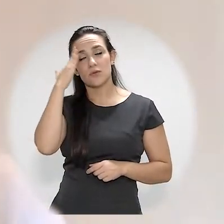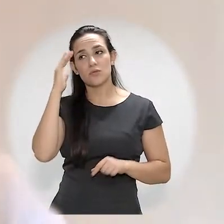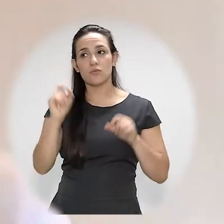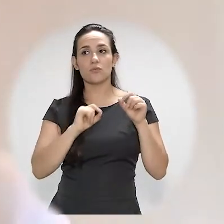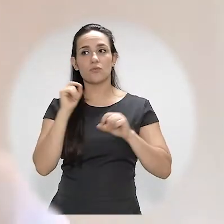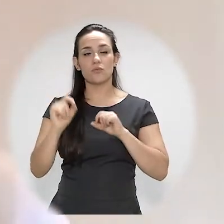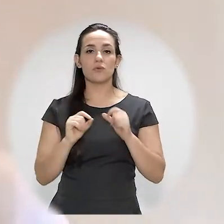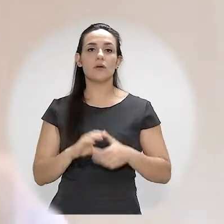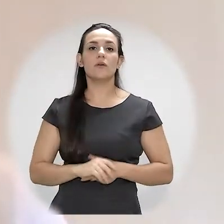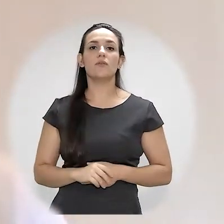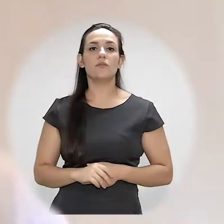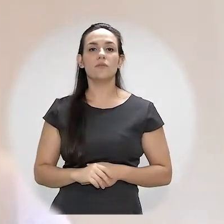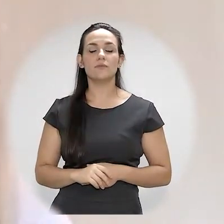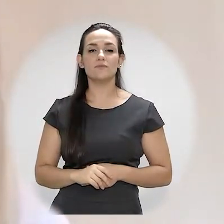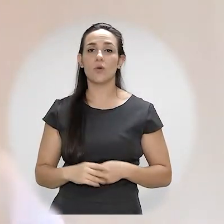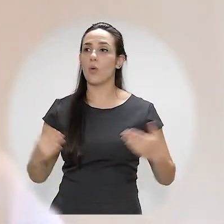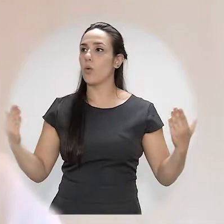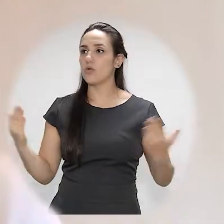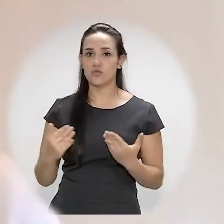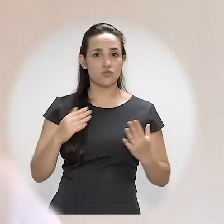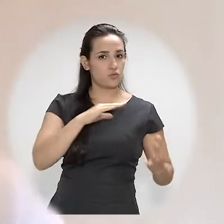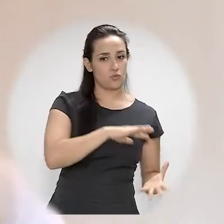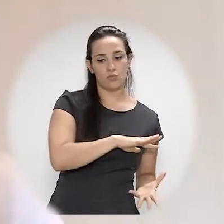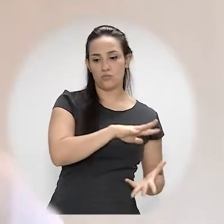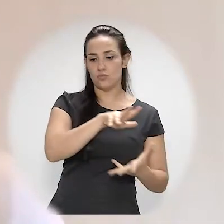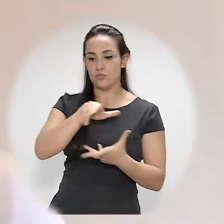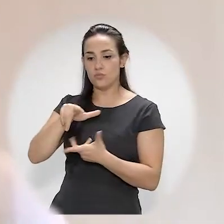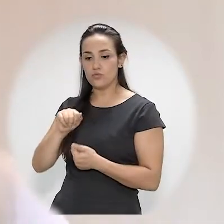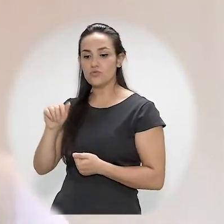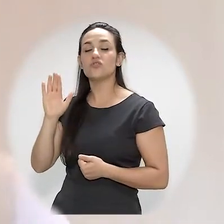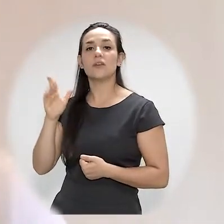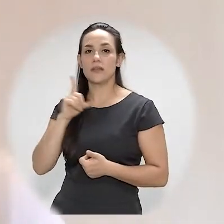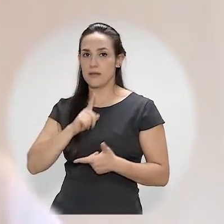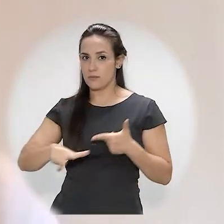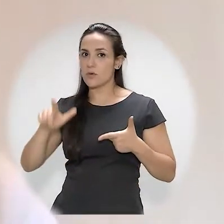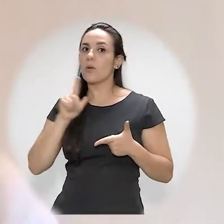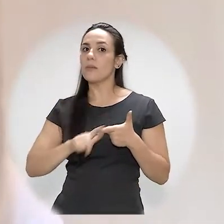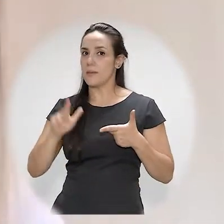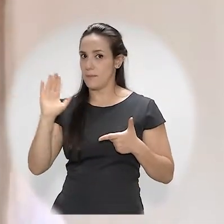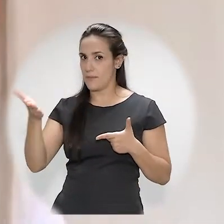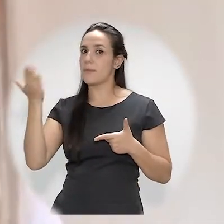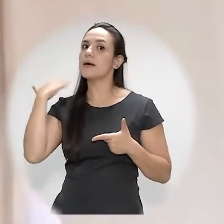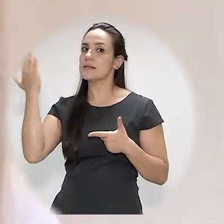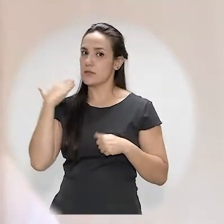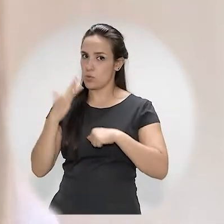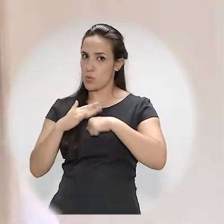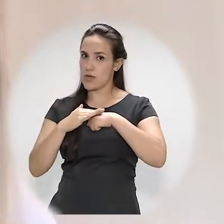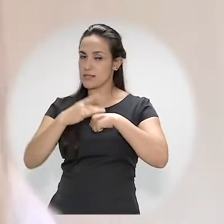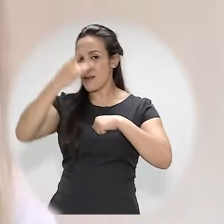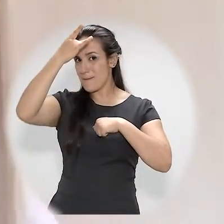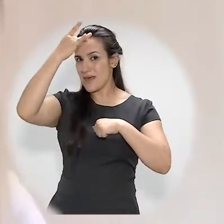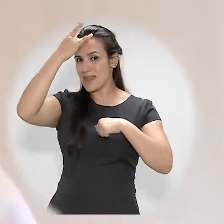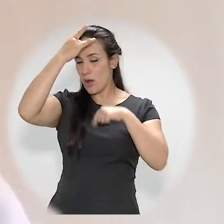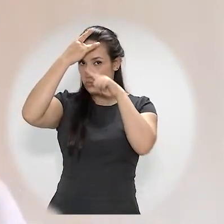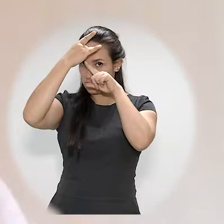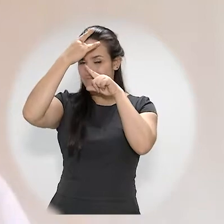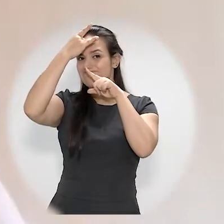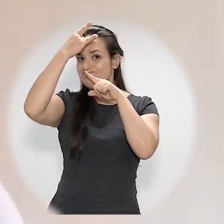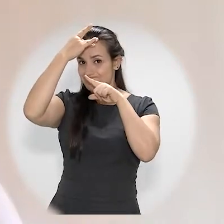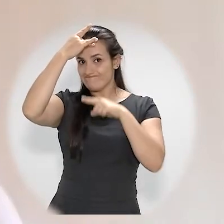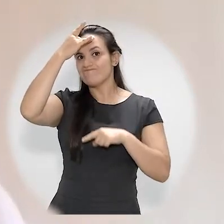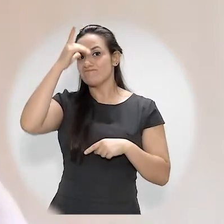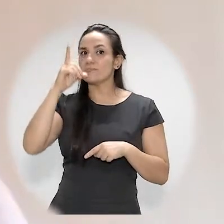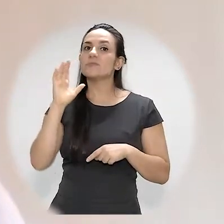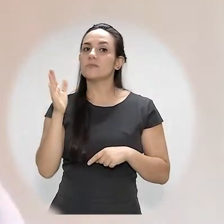importante contextualizar que a gente já tem, assim, no mundo, uma crise de saúde mental, né? Isso não é novidade, a